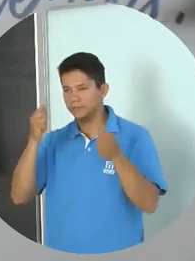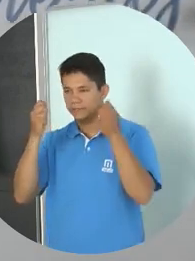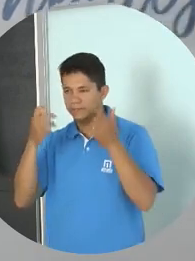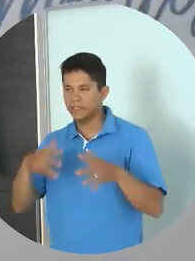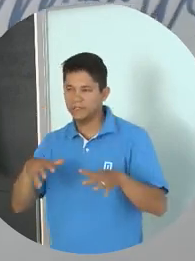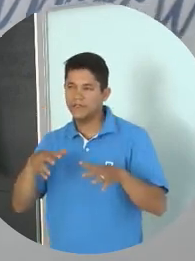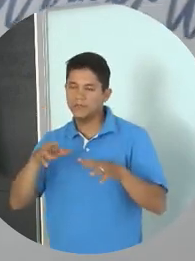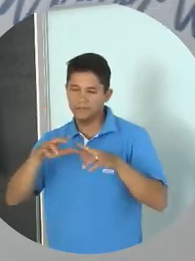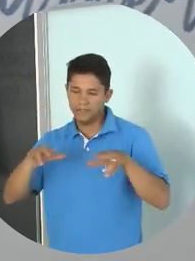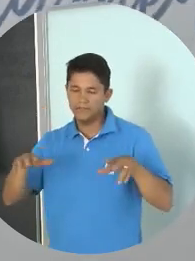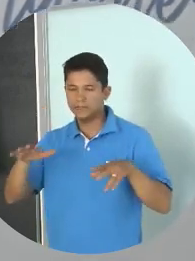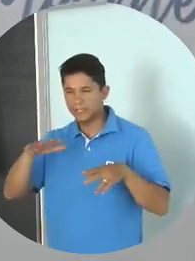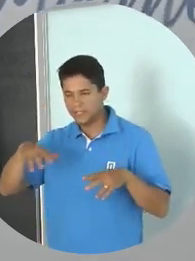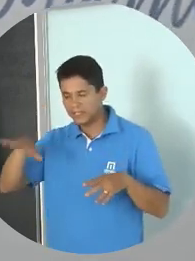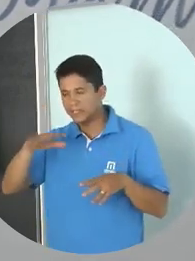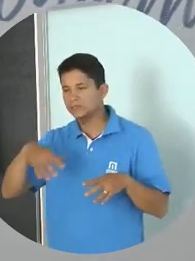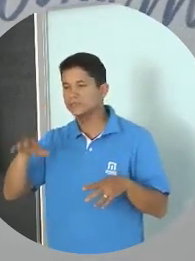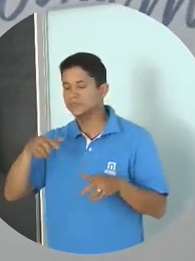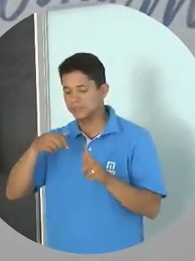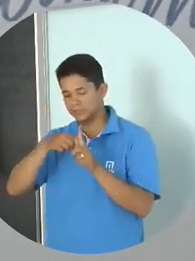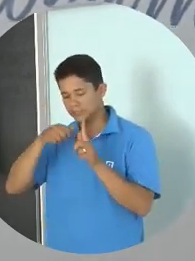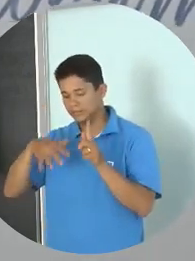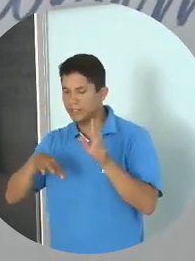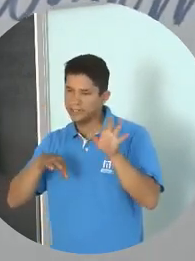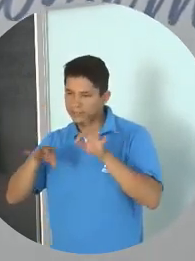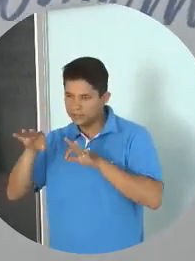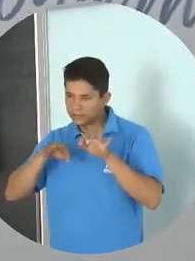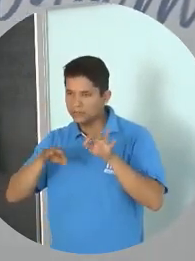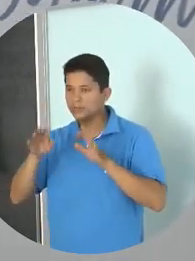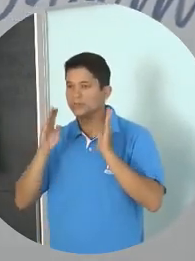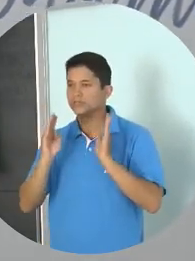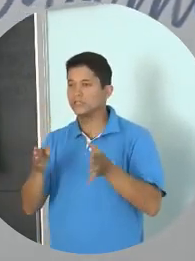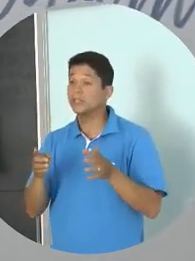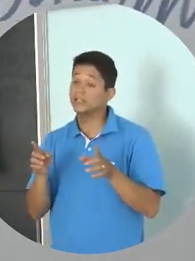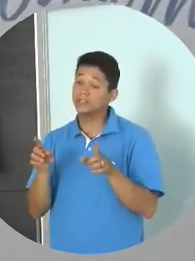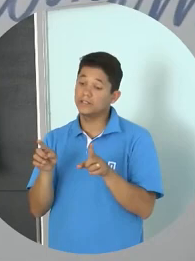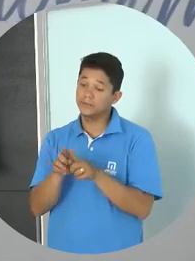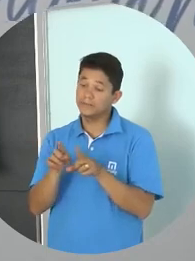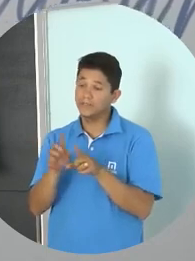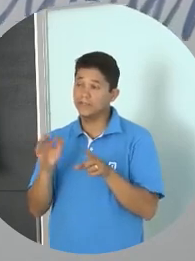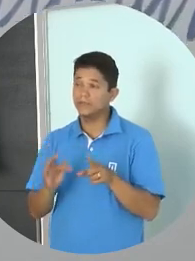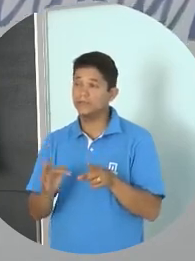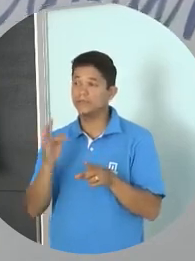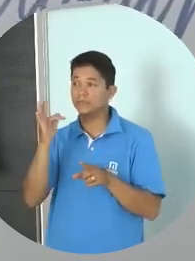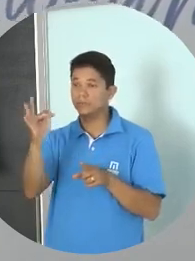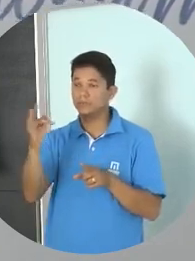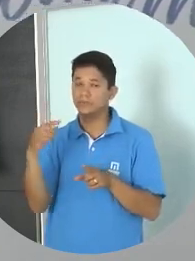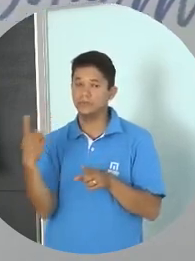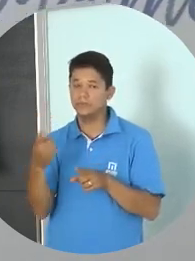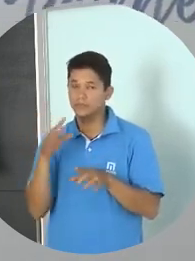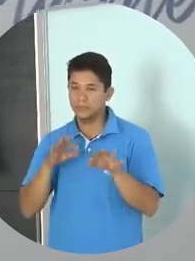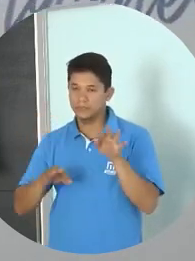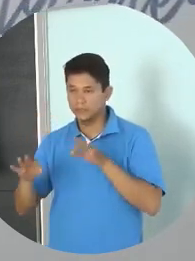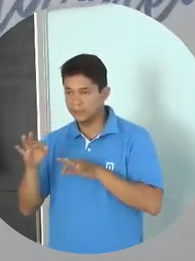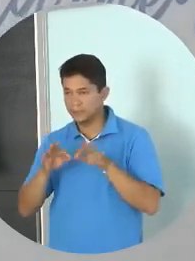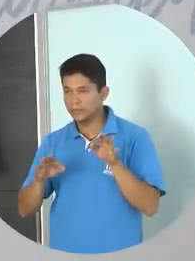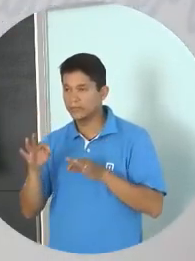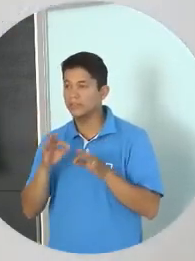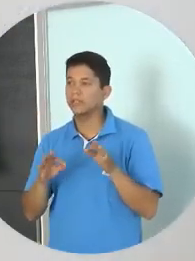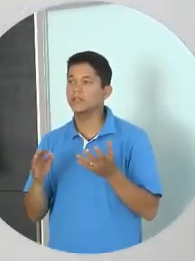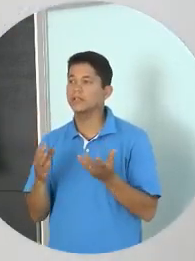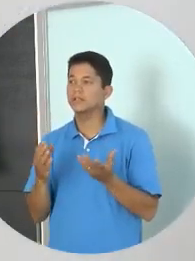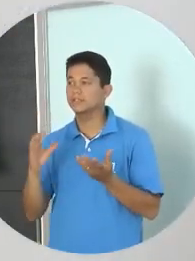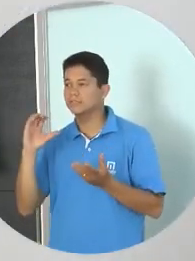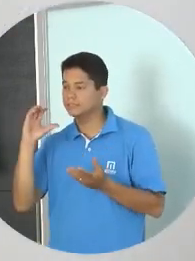a GEMAIA já executou e os passos anteriores para a gente estar executando, que é a formulação da base